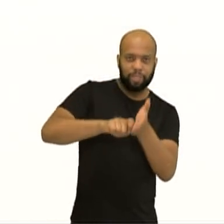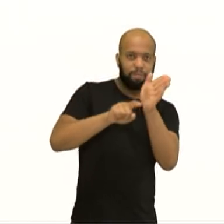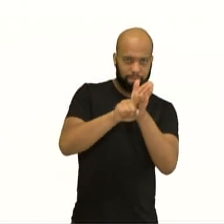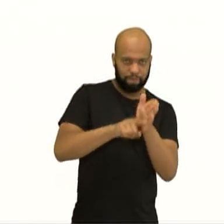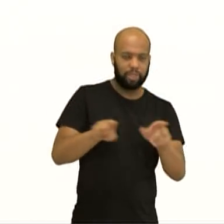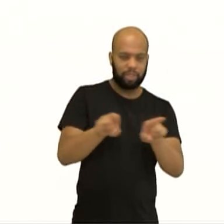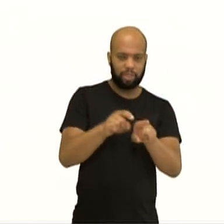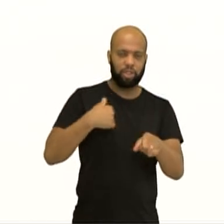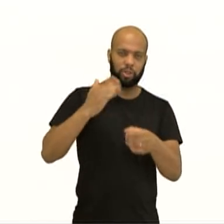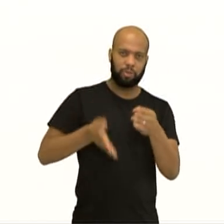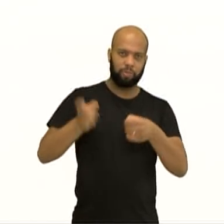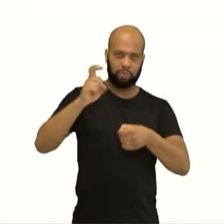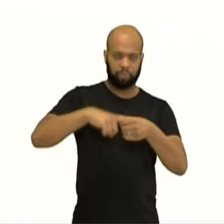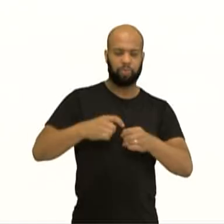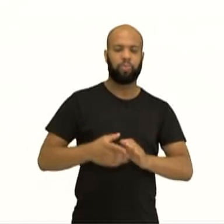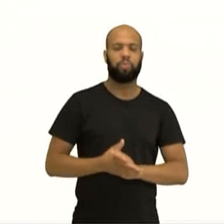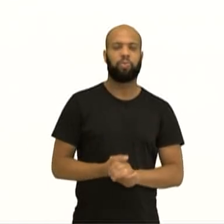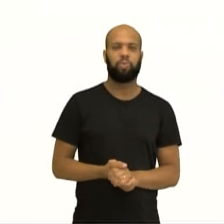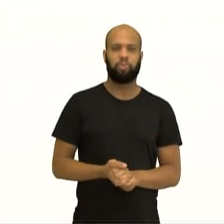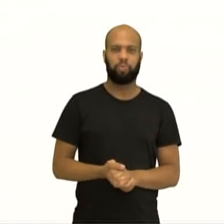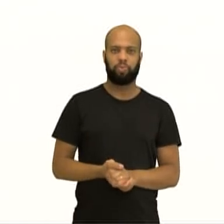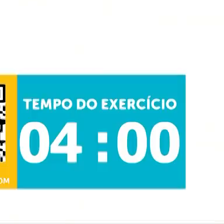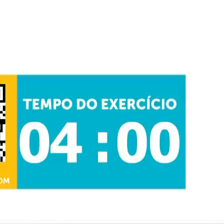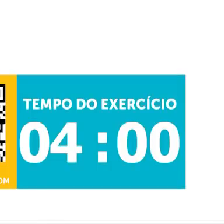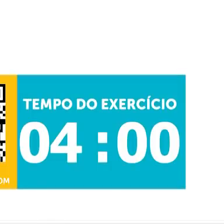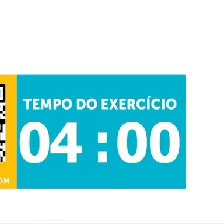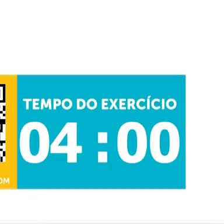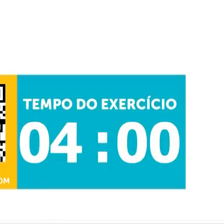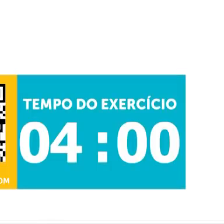pesquisarem. Vamos lá. Até breve!